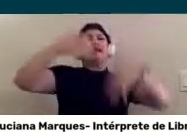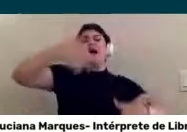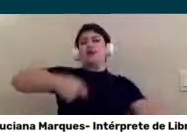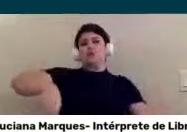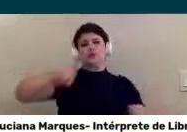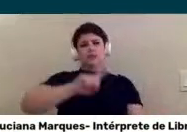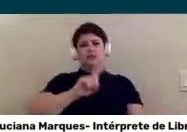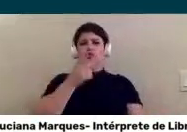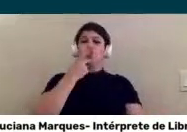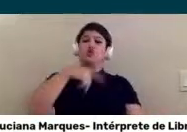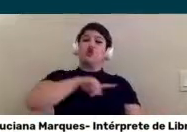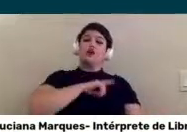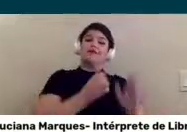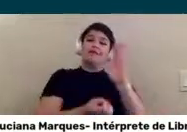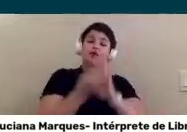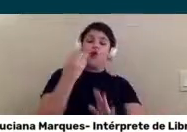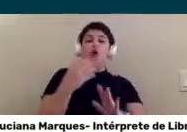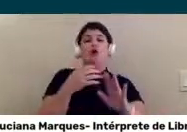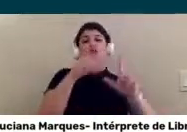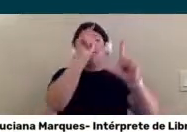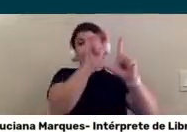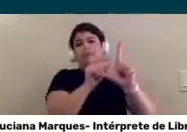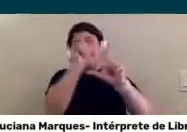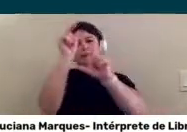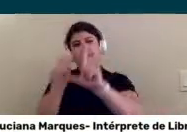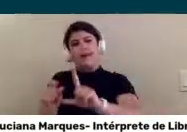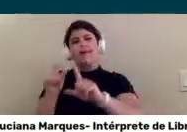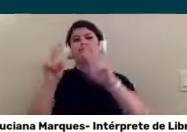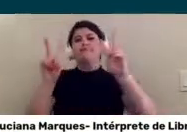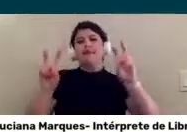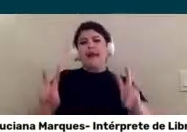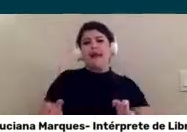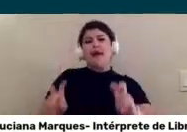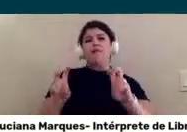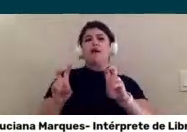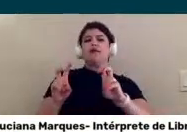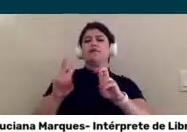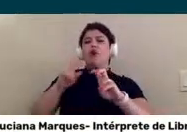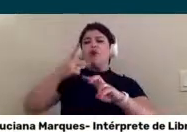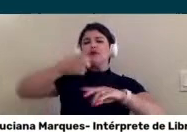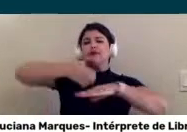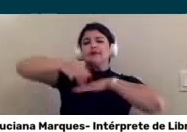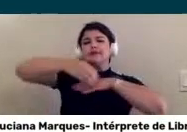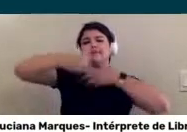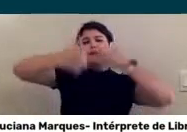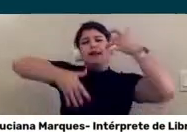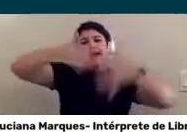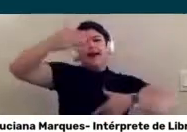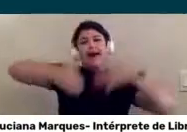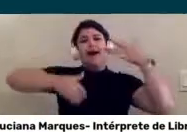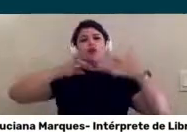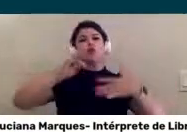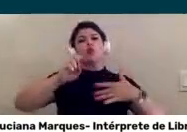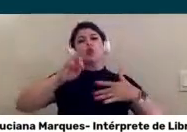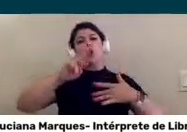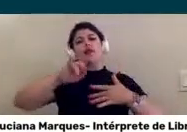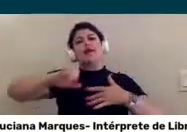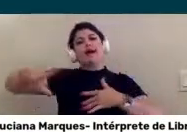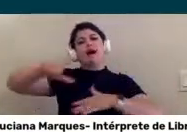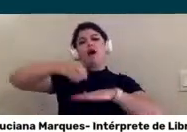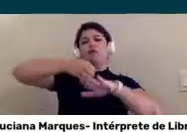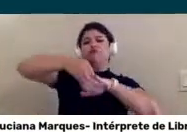criou uma série de templates, temas, tutoriais, exemplos, automatizações que ajudaram a adoção das